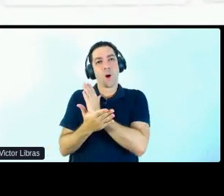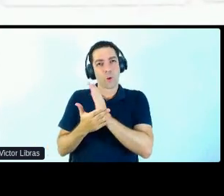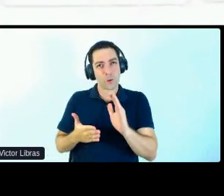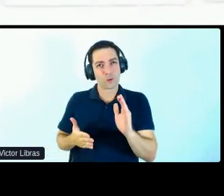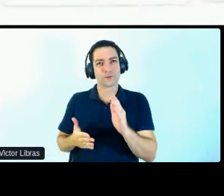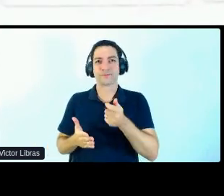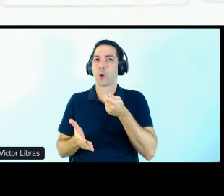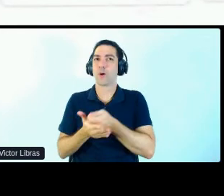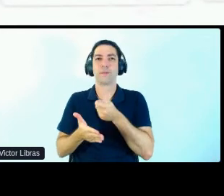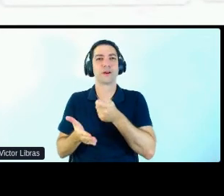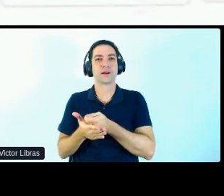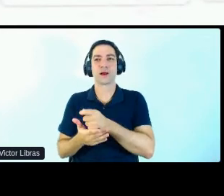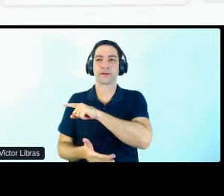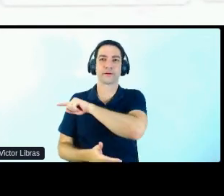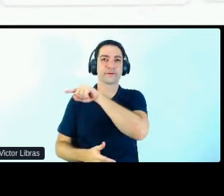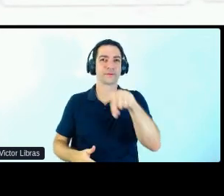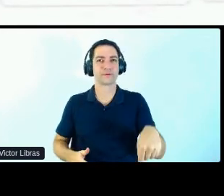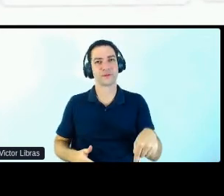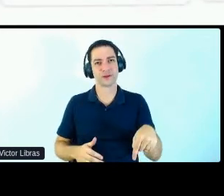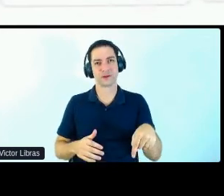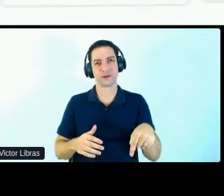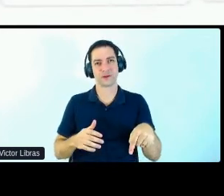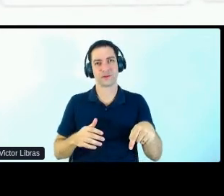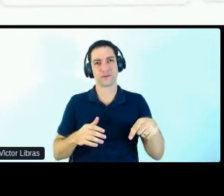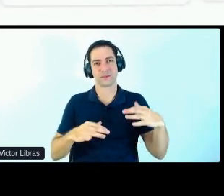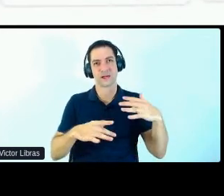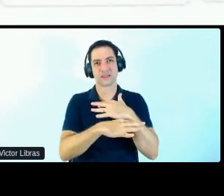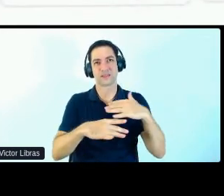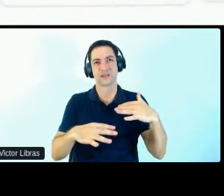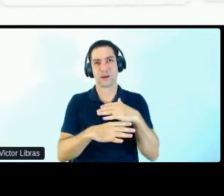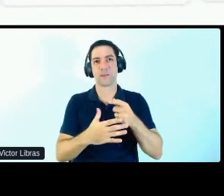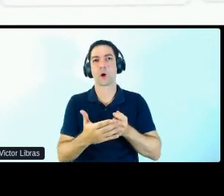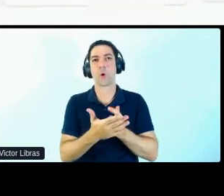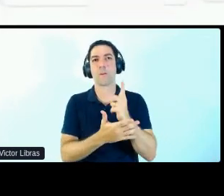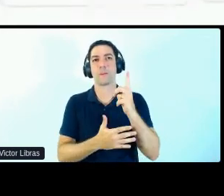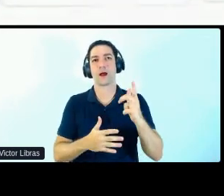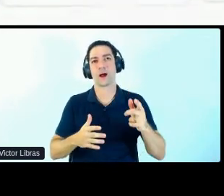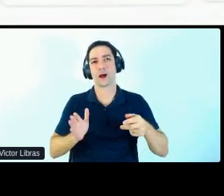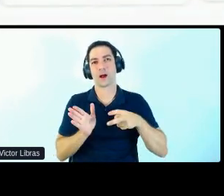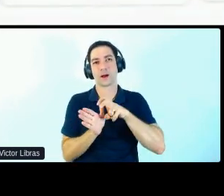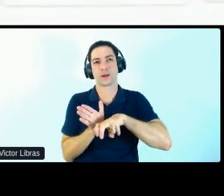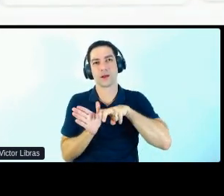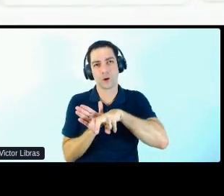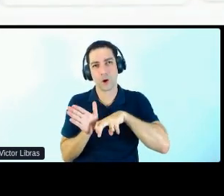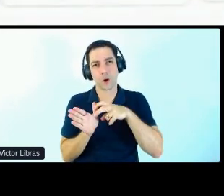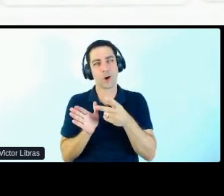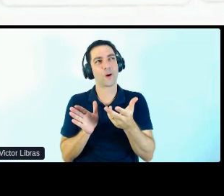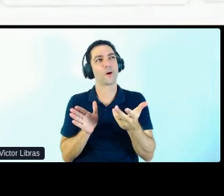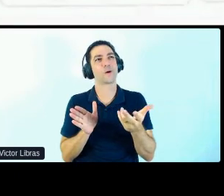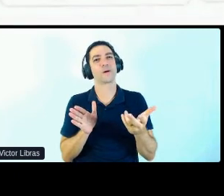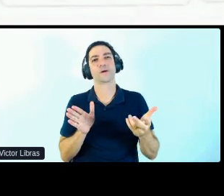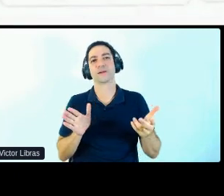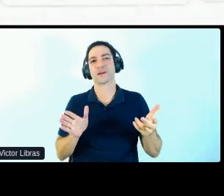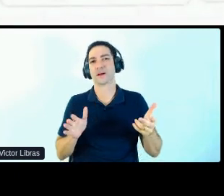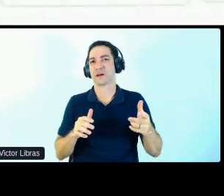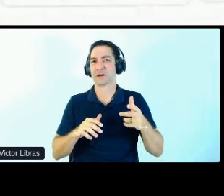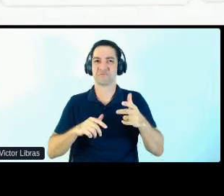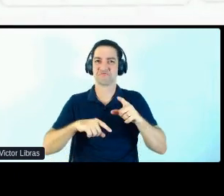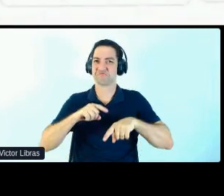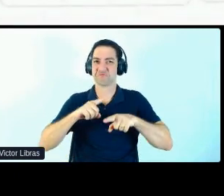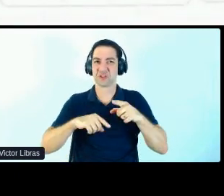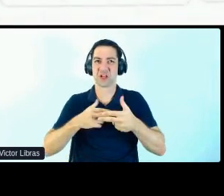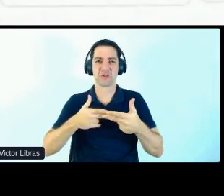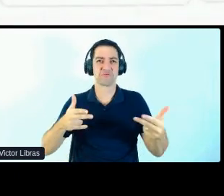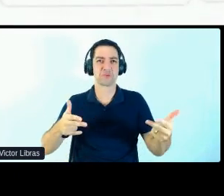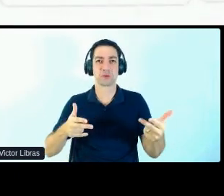grandes cidades para comprar uma cadeira de roda, para comprar algum equipamento. E hoje em dia, né, você consegue comprar pela